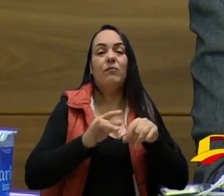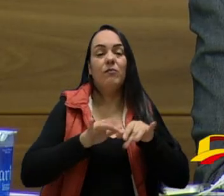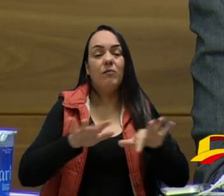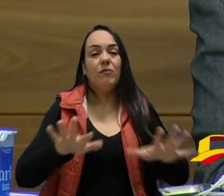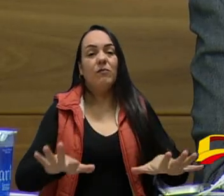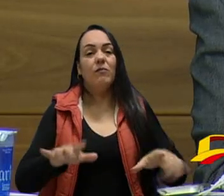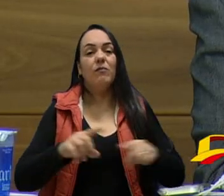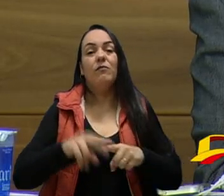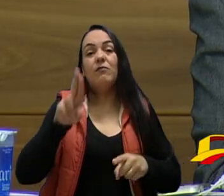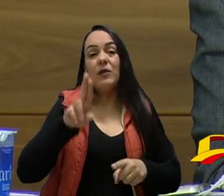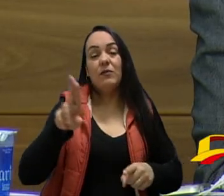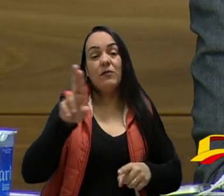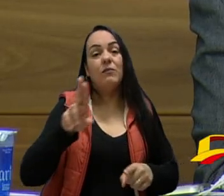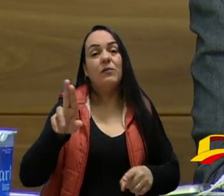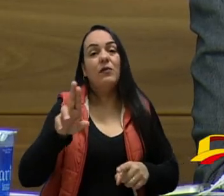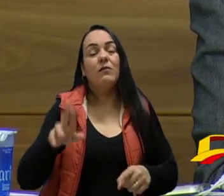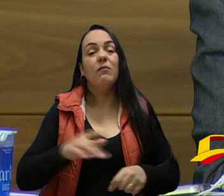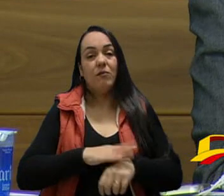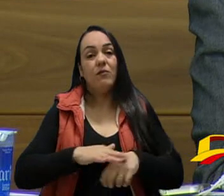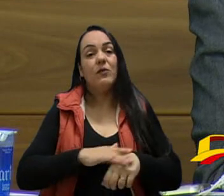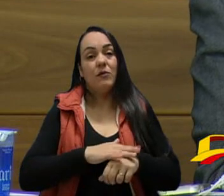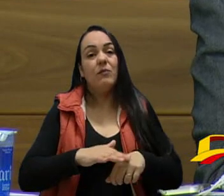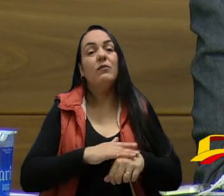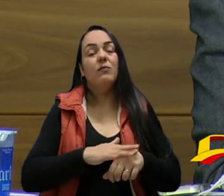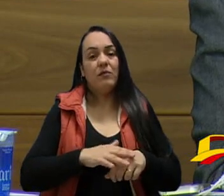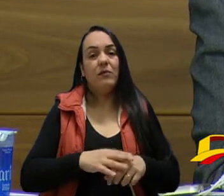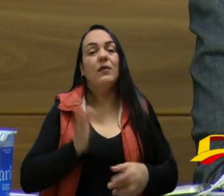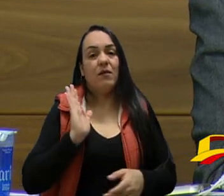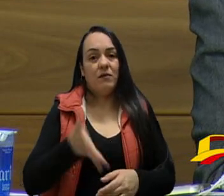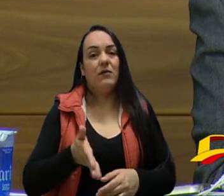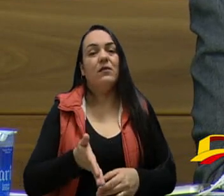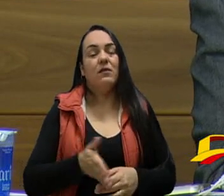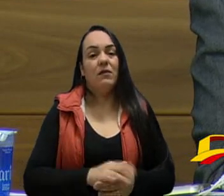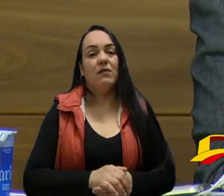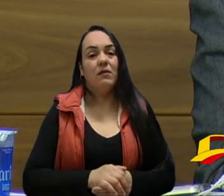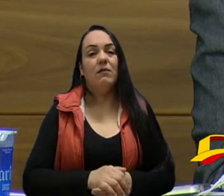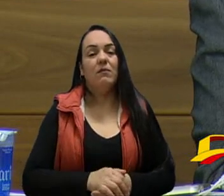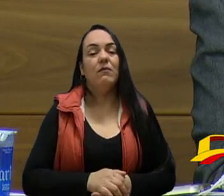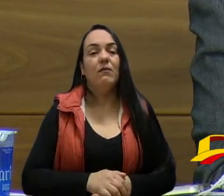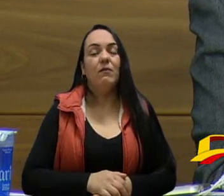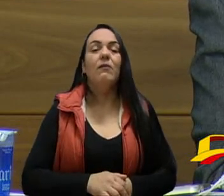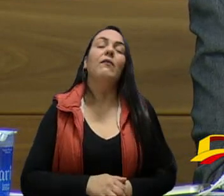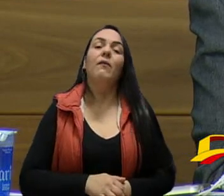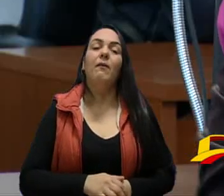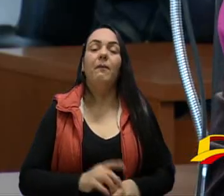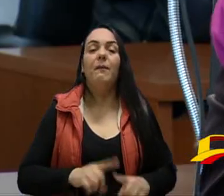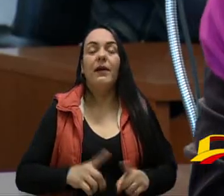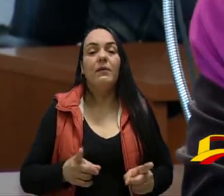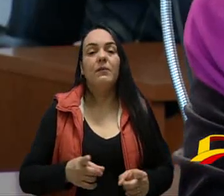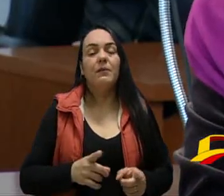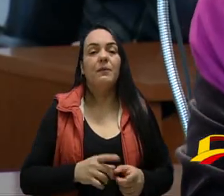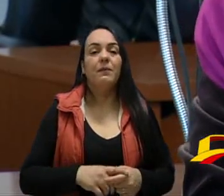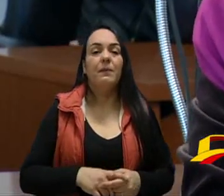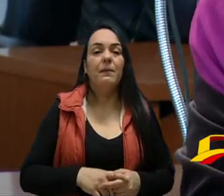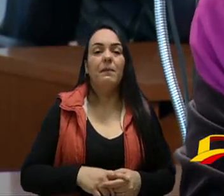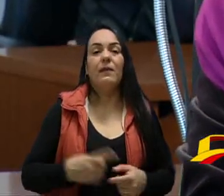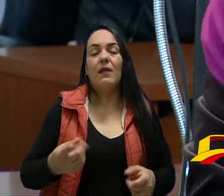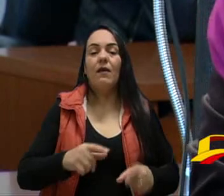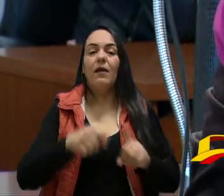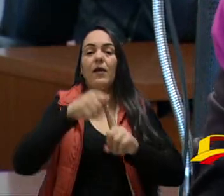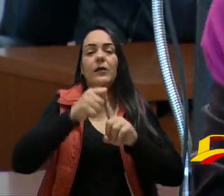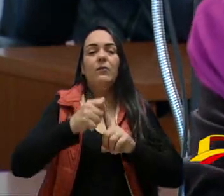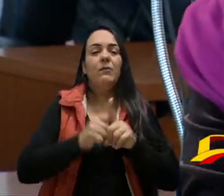já foram utilizadas exclusivamente com pacientes confirmados convida né um por um mês inteirinho